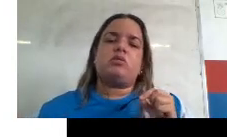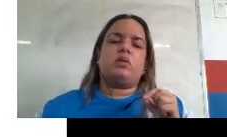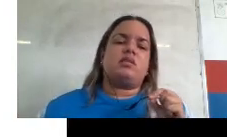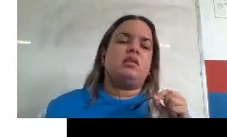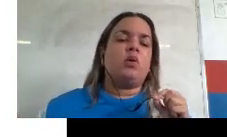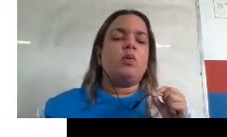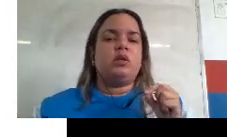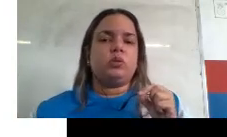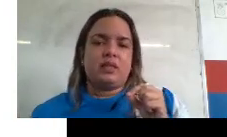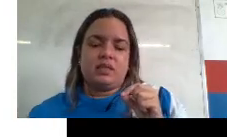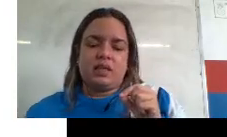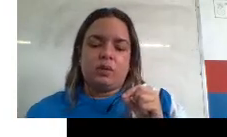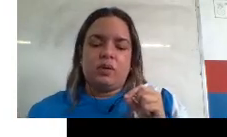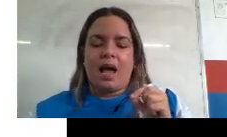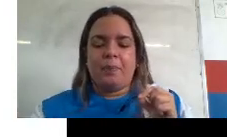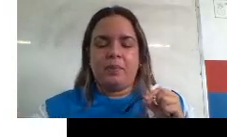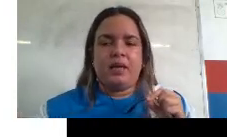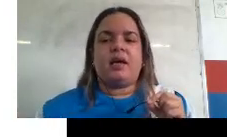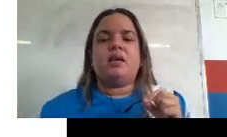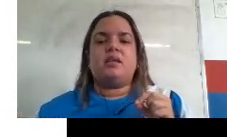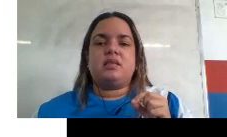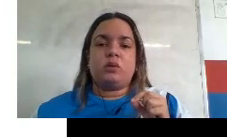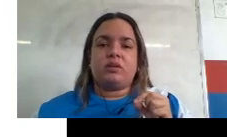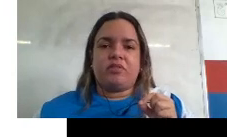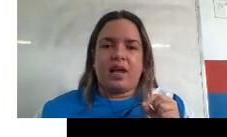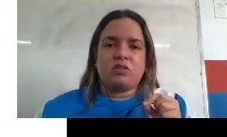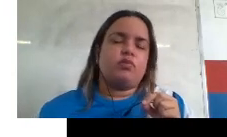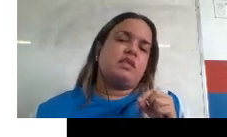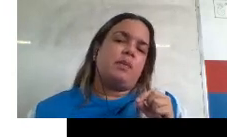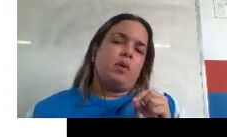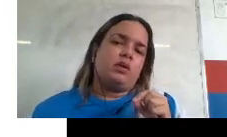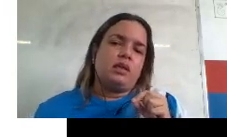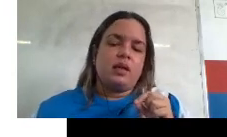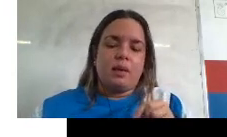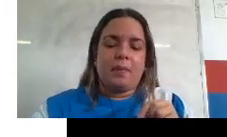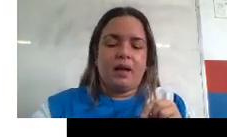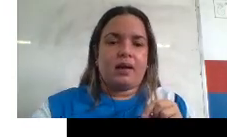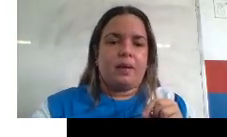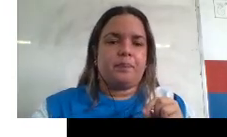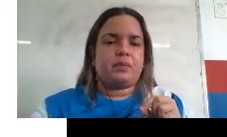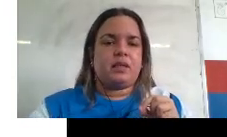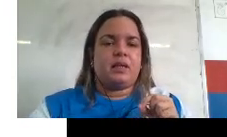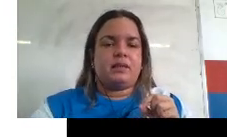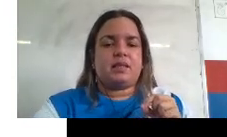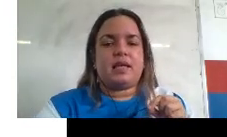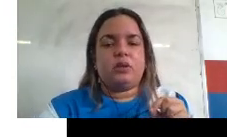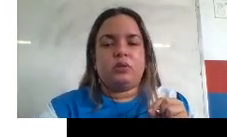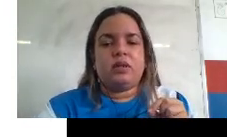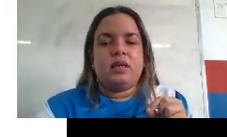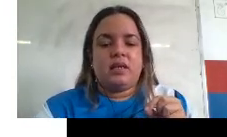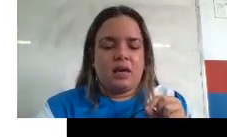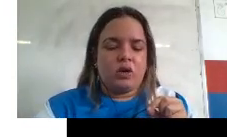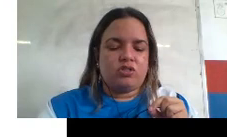as pessoas. Então, no terceiro, a primeira e segunda frases, você pode marcar, tá